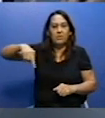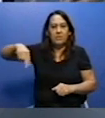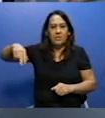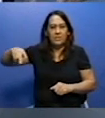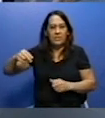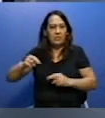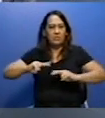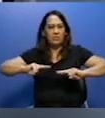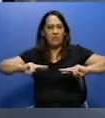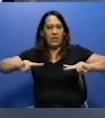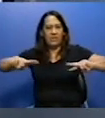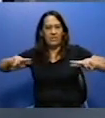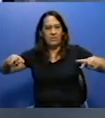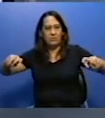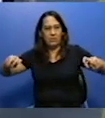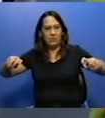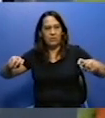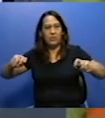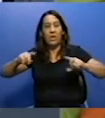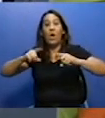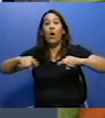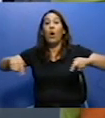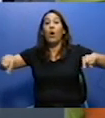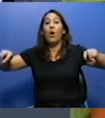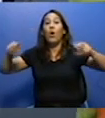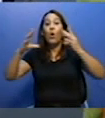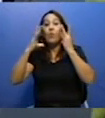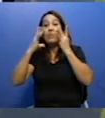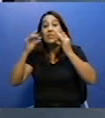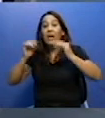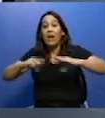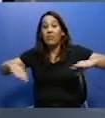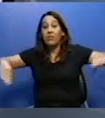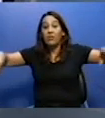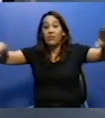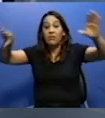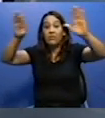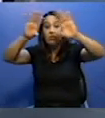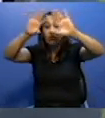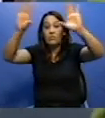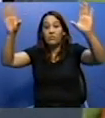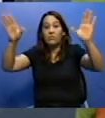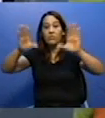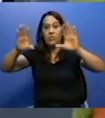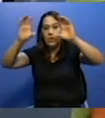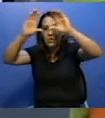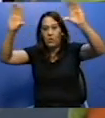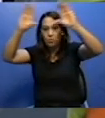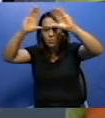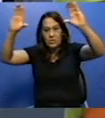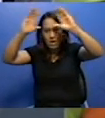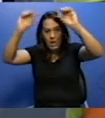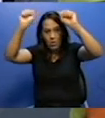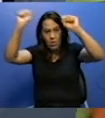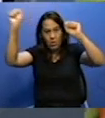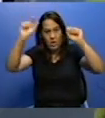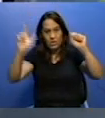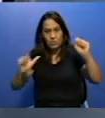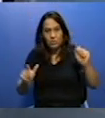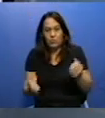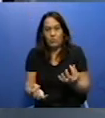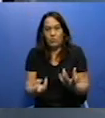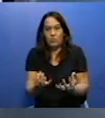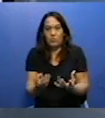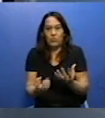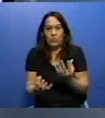rua. Olha em volta. A gente consegue visualizar bem o céu, olha a vegetação,